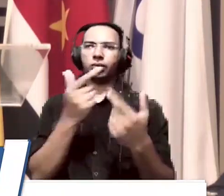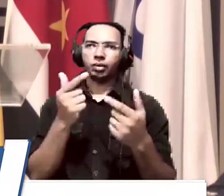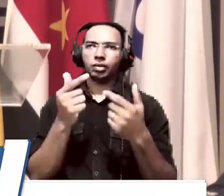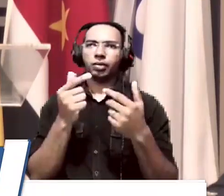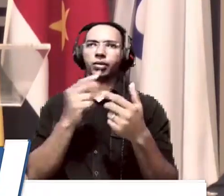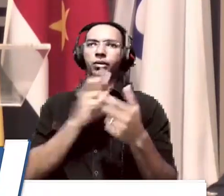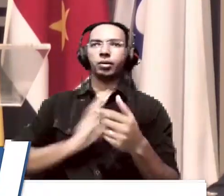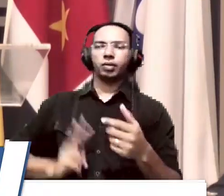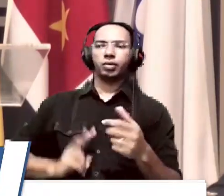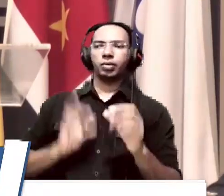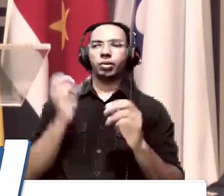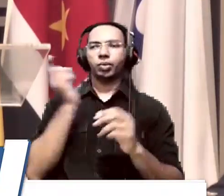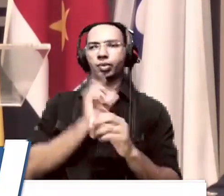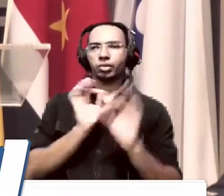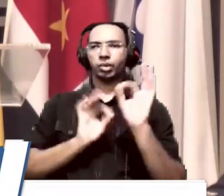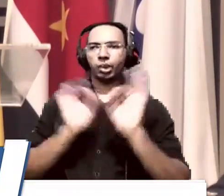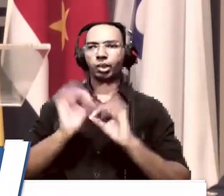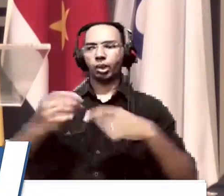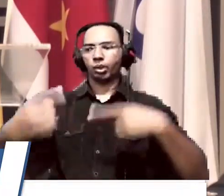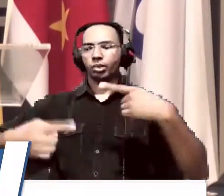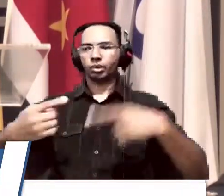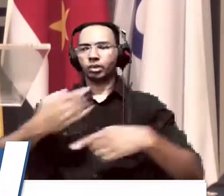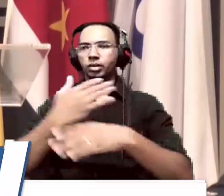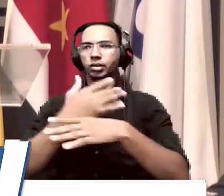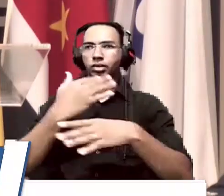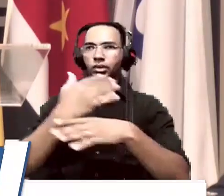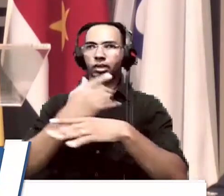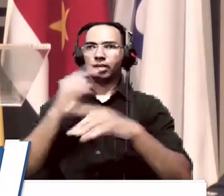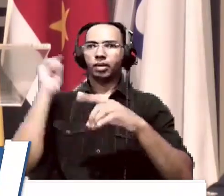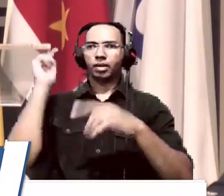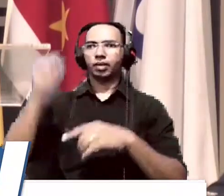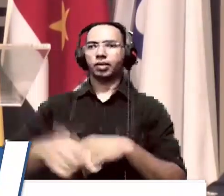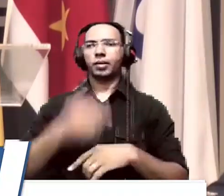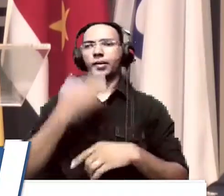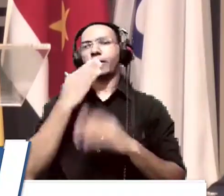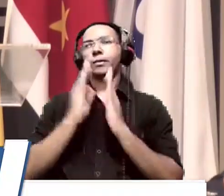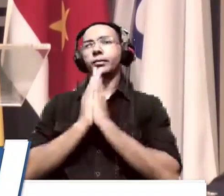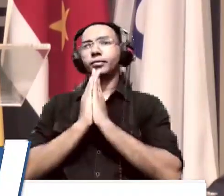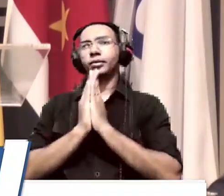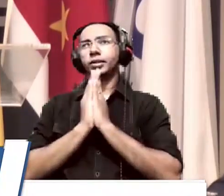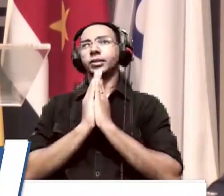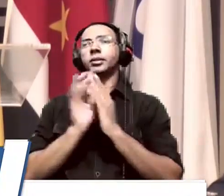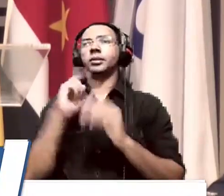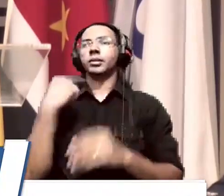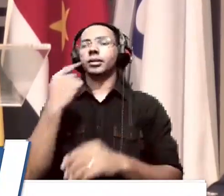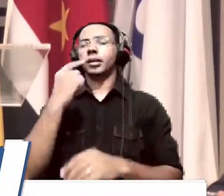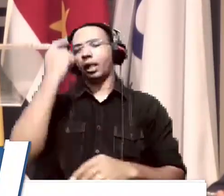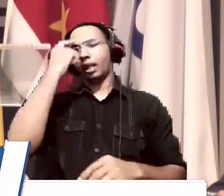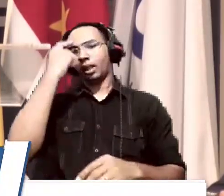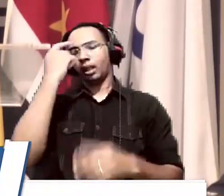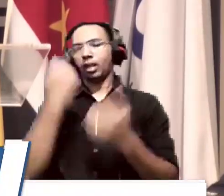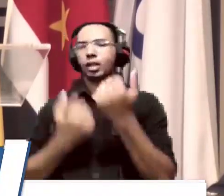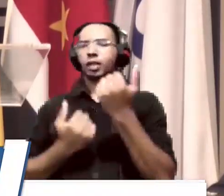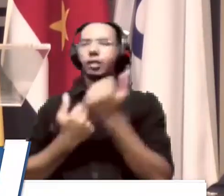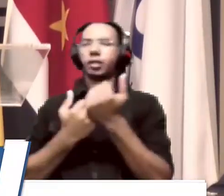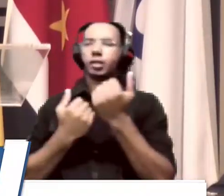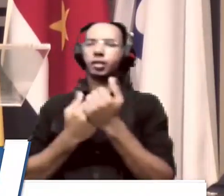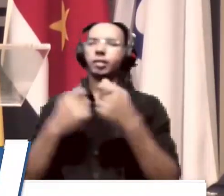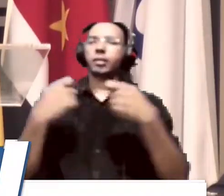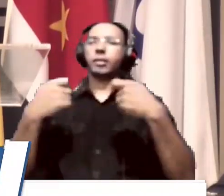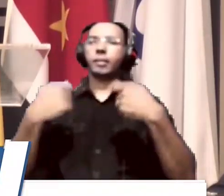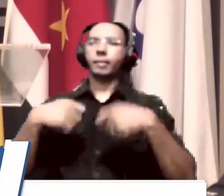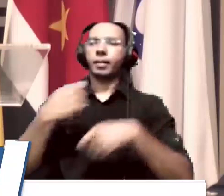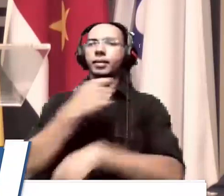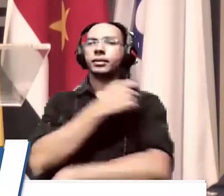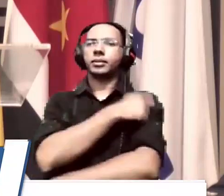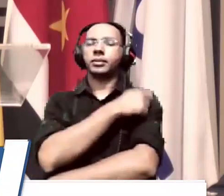movimentar a política da cidade, mas o que a gente vem fazer aqui é um apelo mesmo, para que quando a gente for pensar esses subsídios, a gente pense nos estudantes. Então, a gente conta